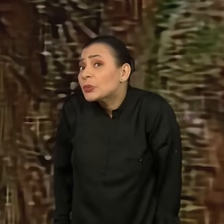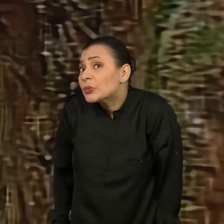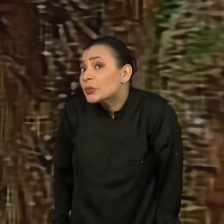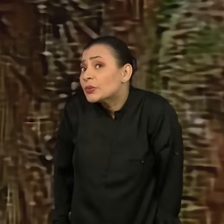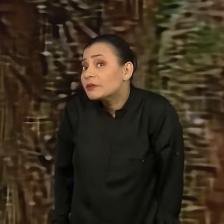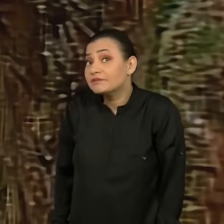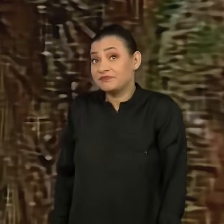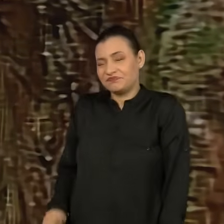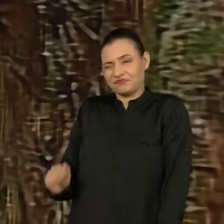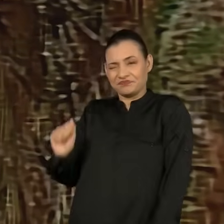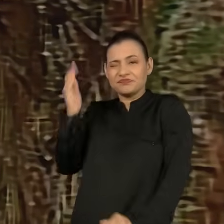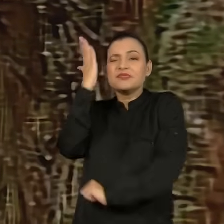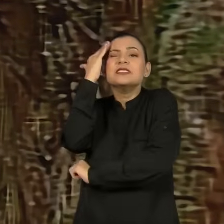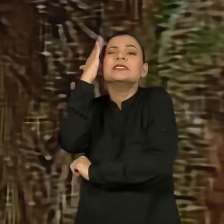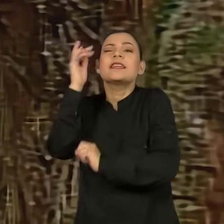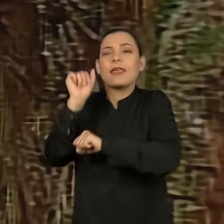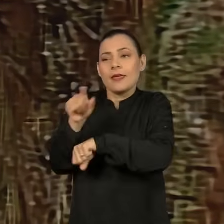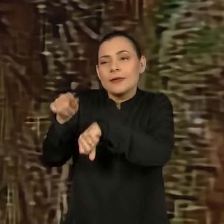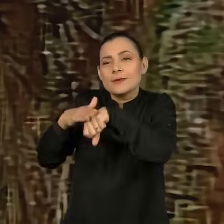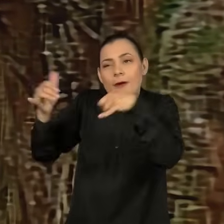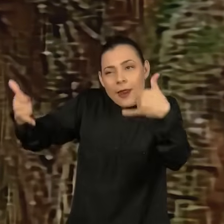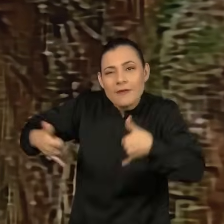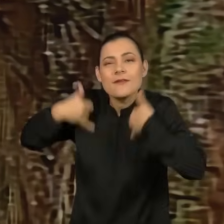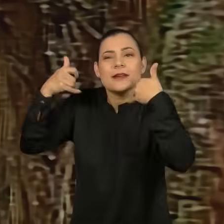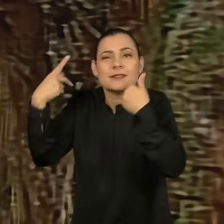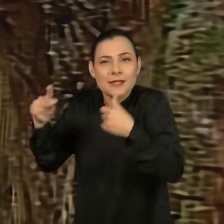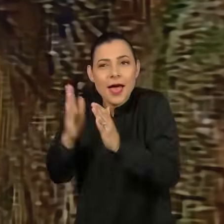Já sei. Hoje é dia do seu aniversário.